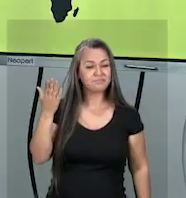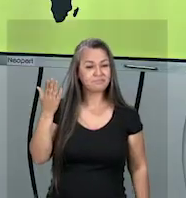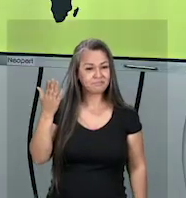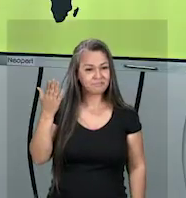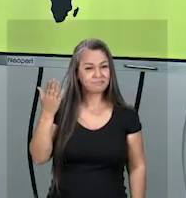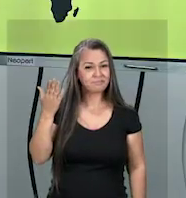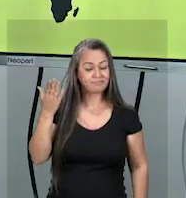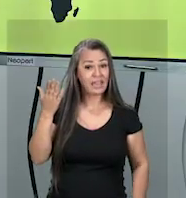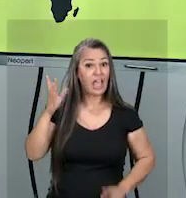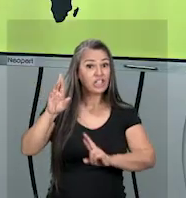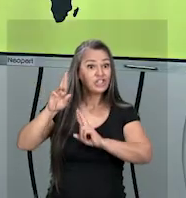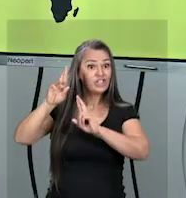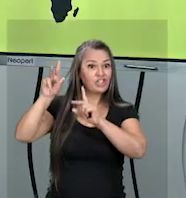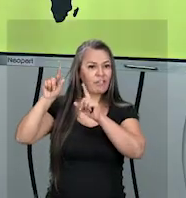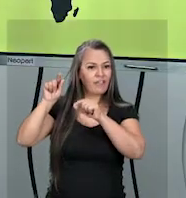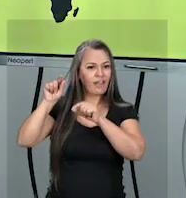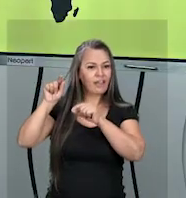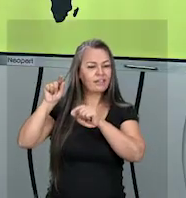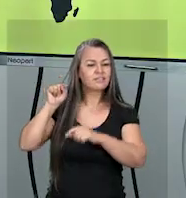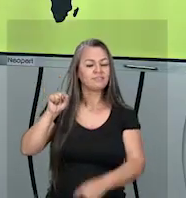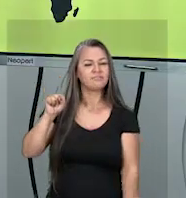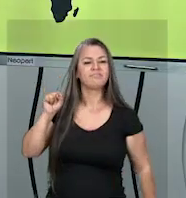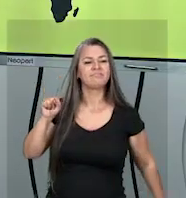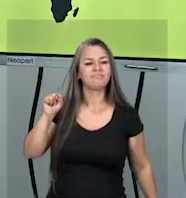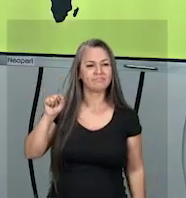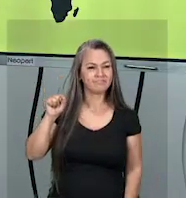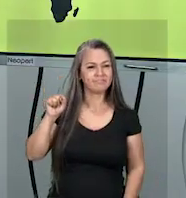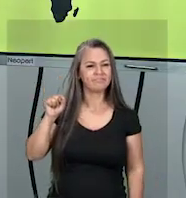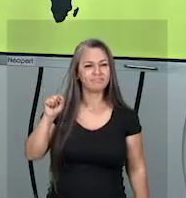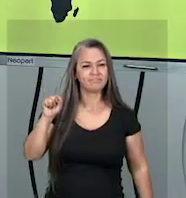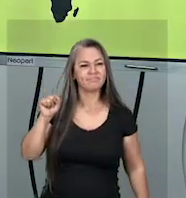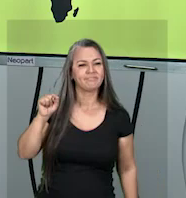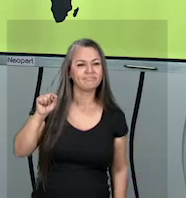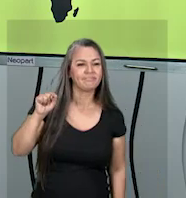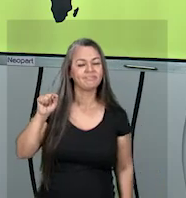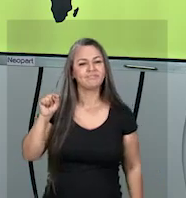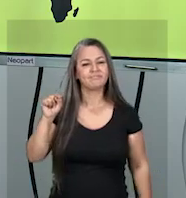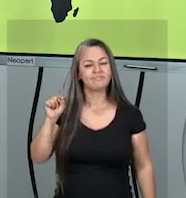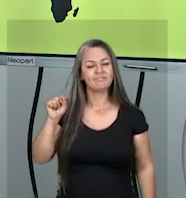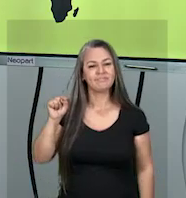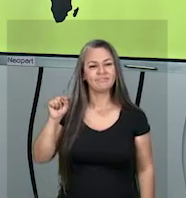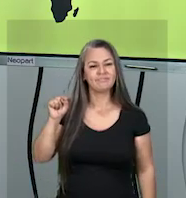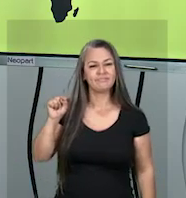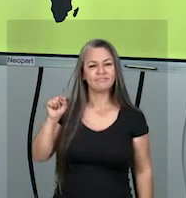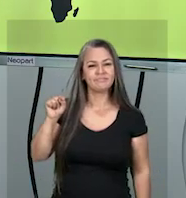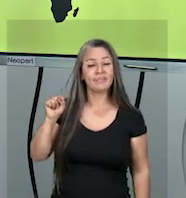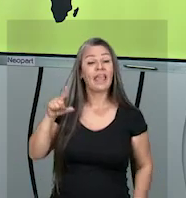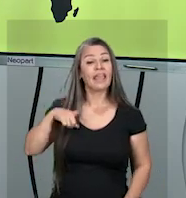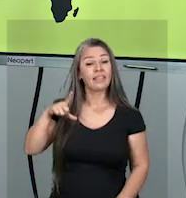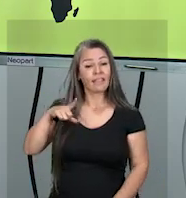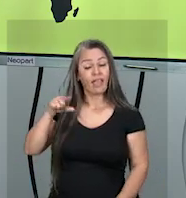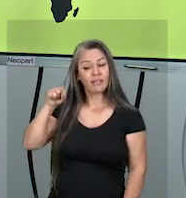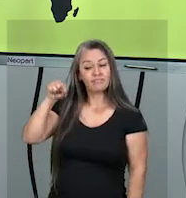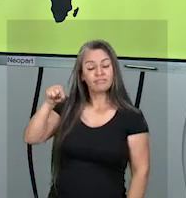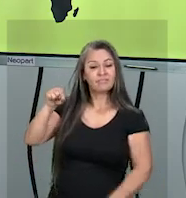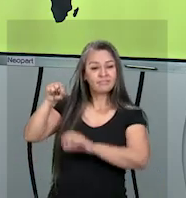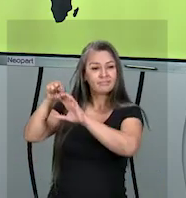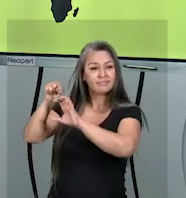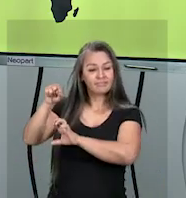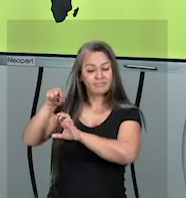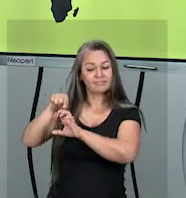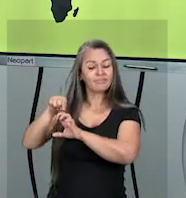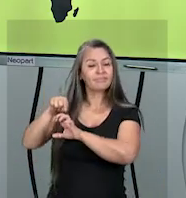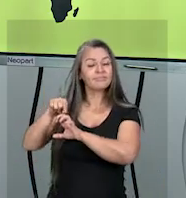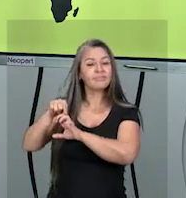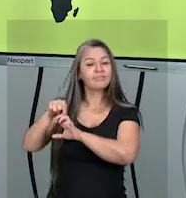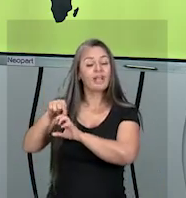relação à África Islâmica, né? O tipo de religião, população que habita aquele lugar. E você tem a África subsaariana, né?